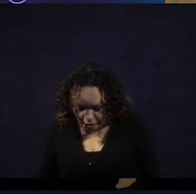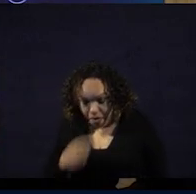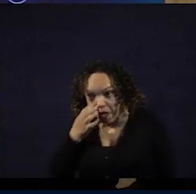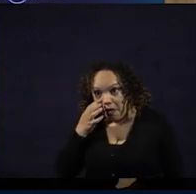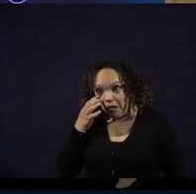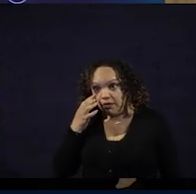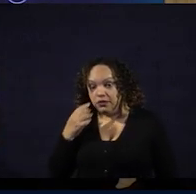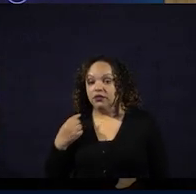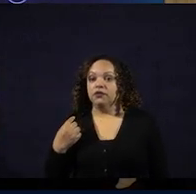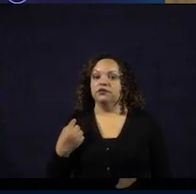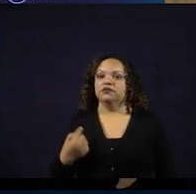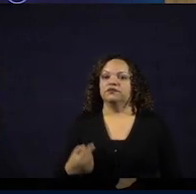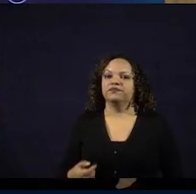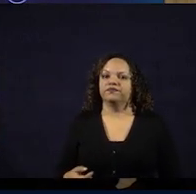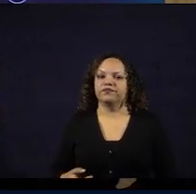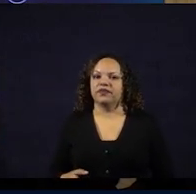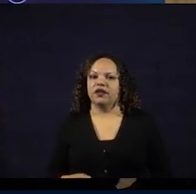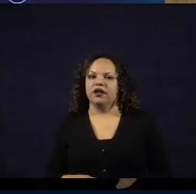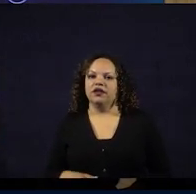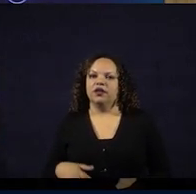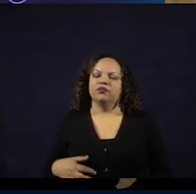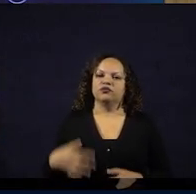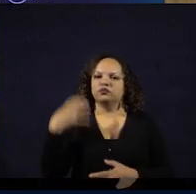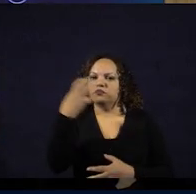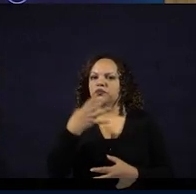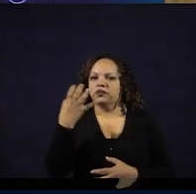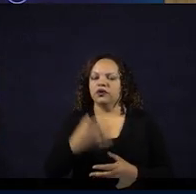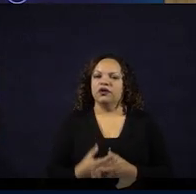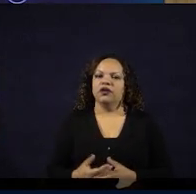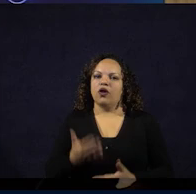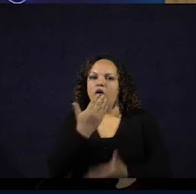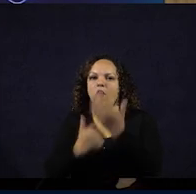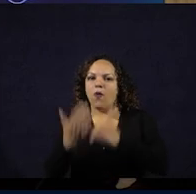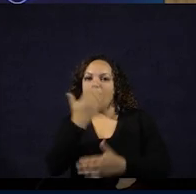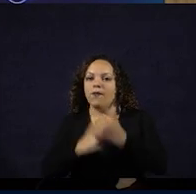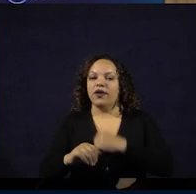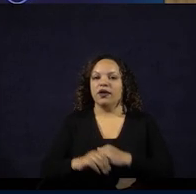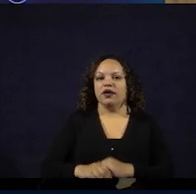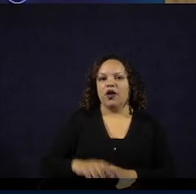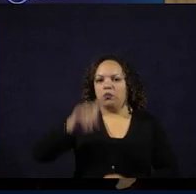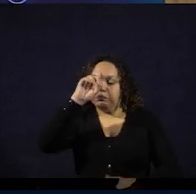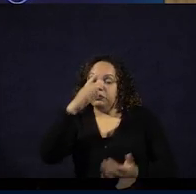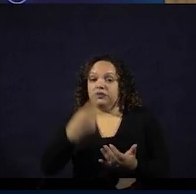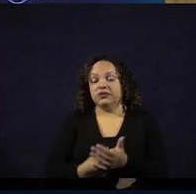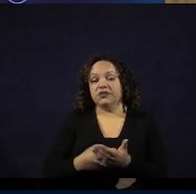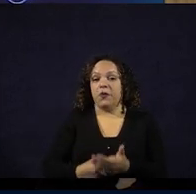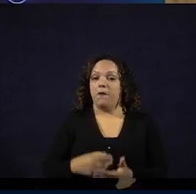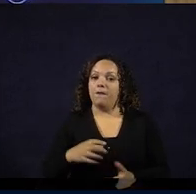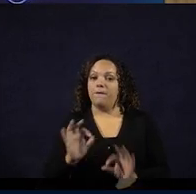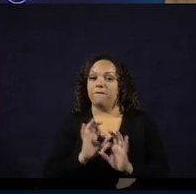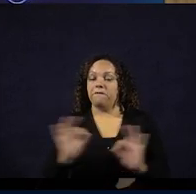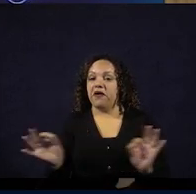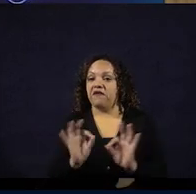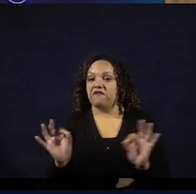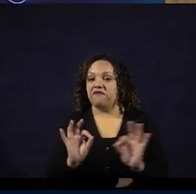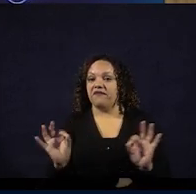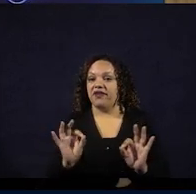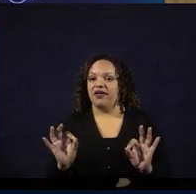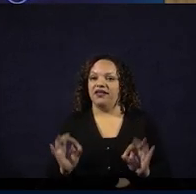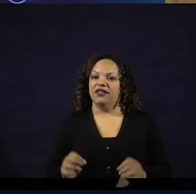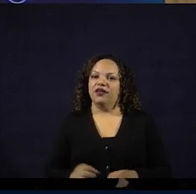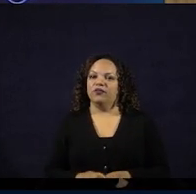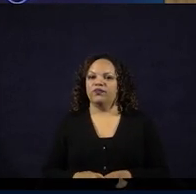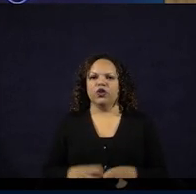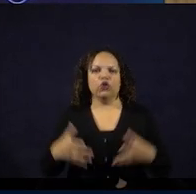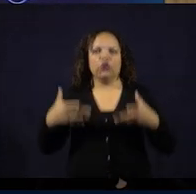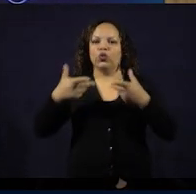que porcenta ali aquele ménage que estão perfeitos um debate perfeito no economia com